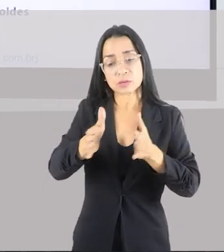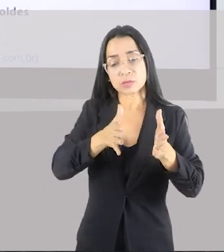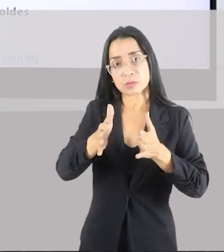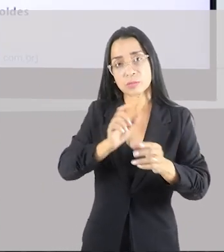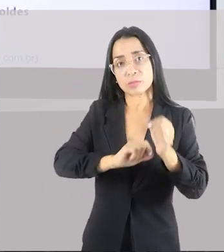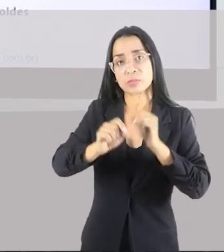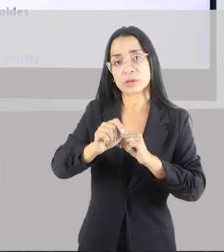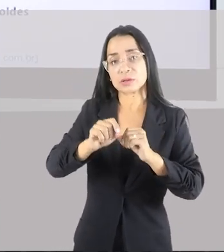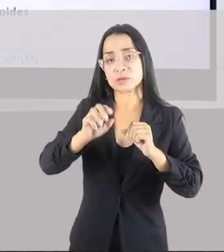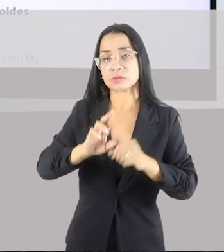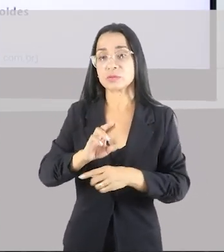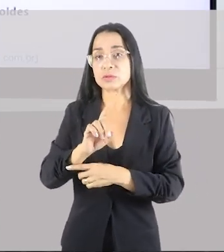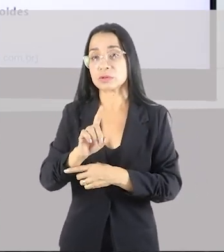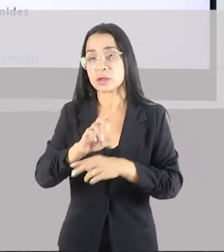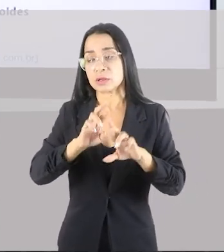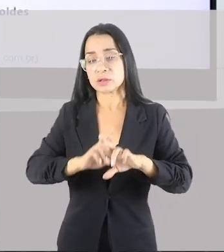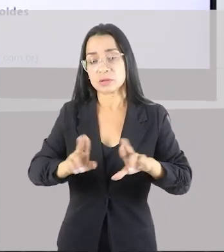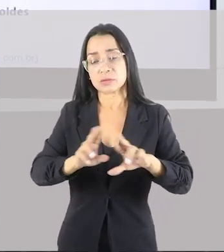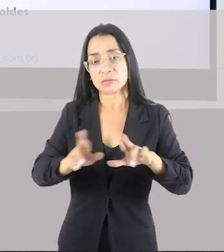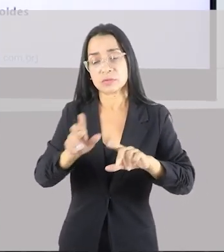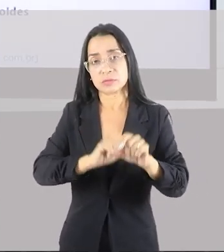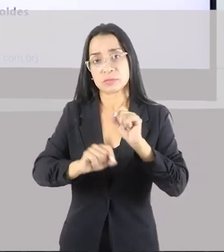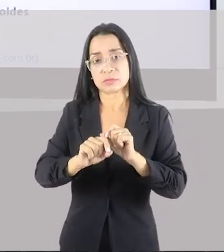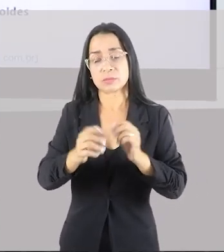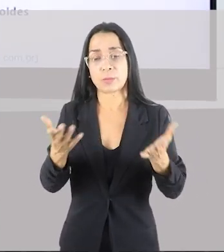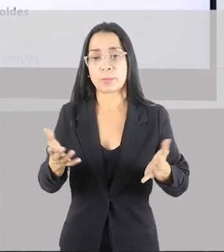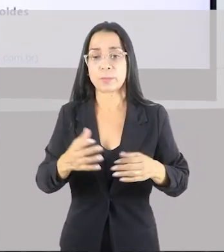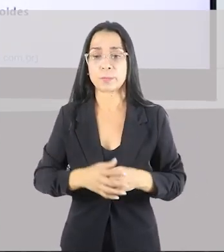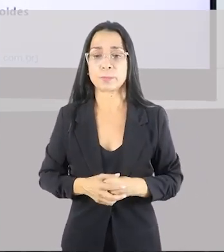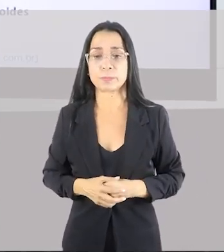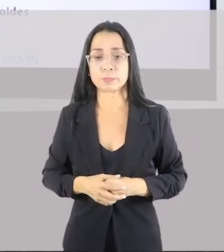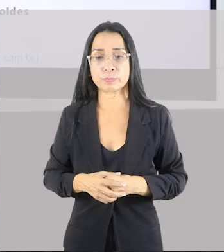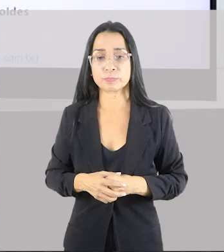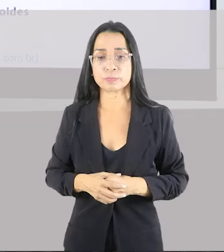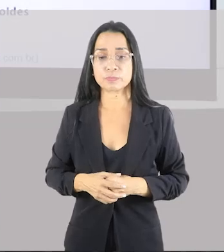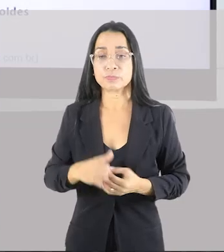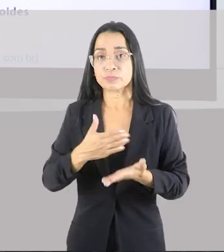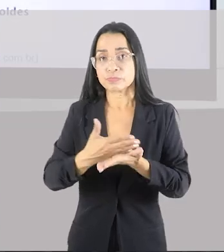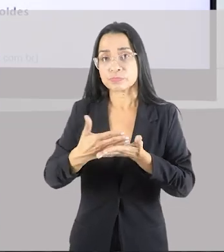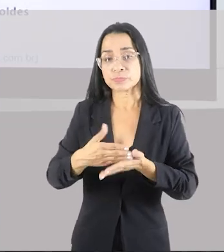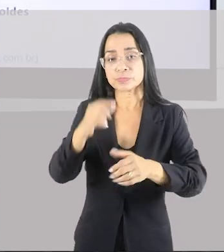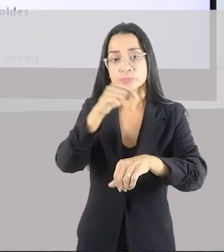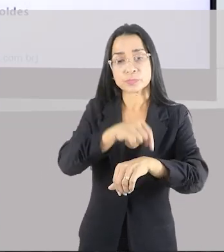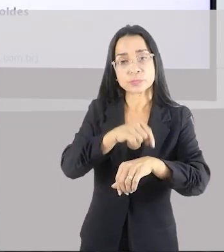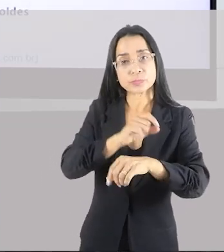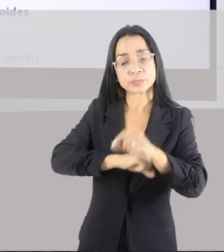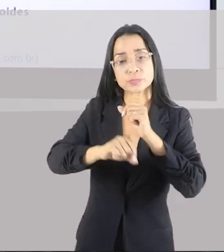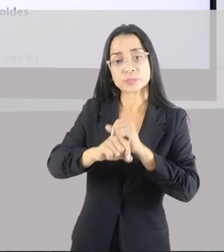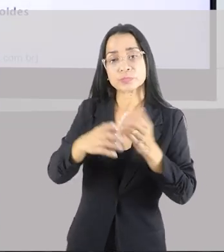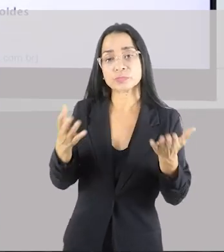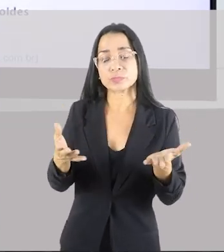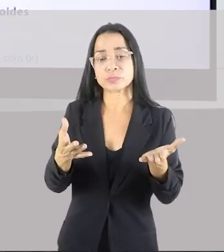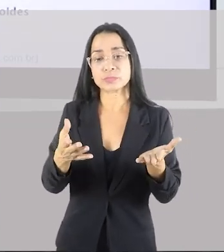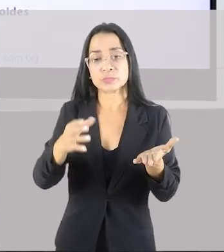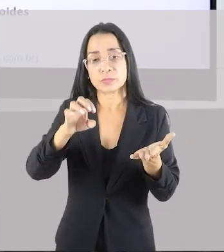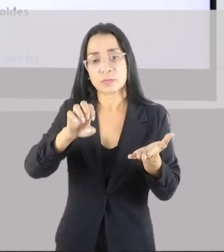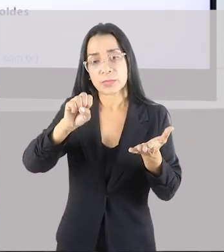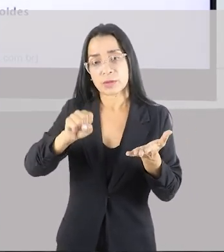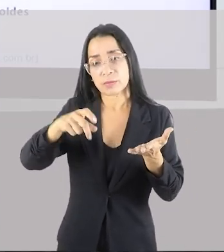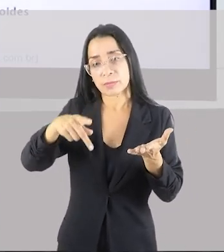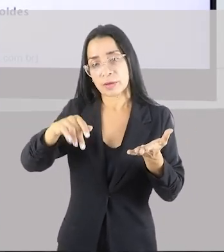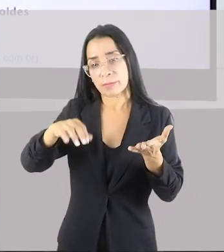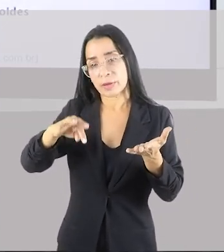da espermátide para o espermatozoide, tá certo? Então, a partir do momento que a